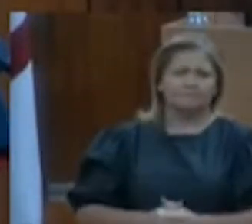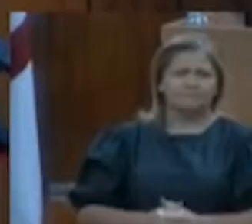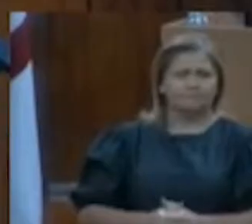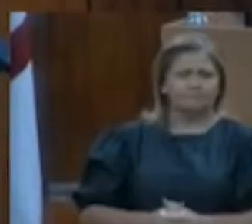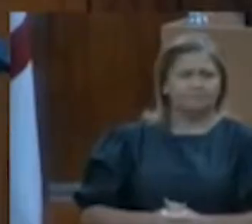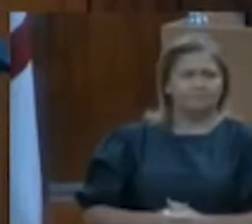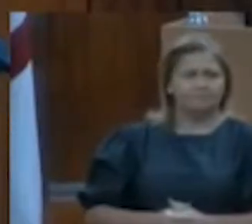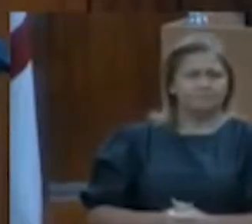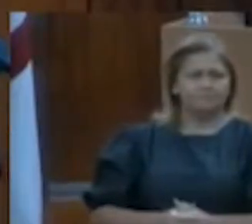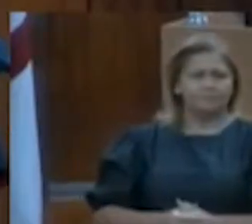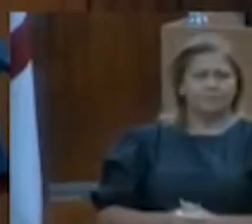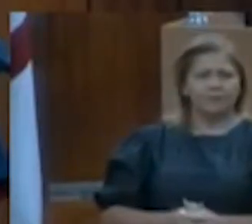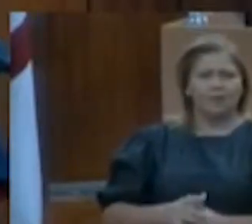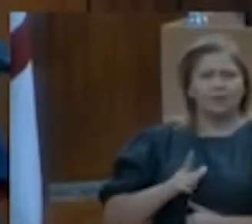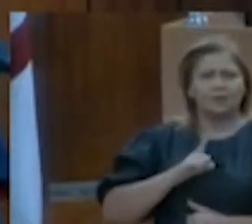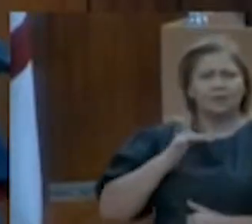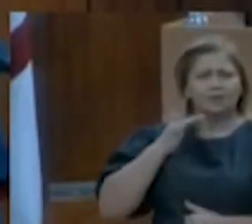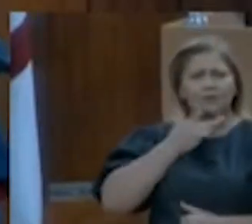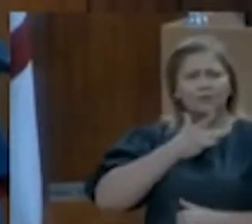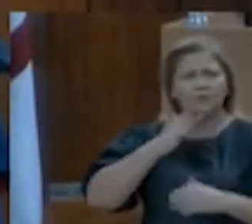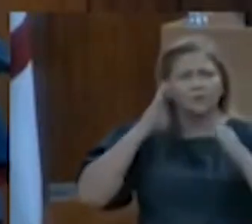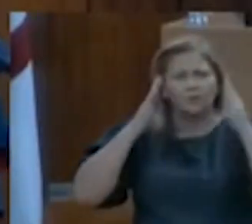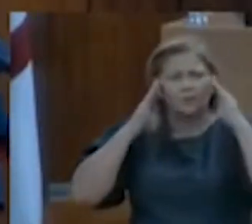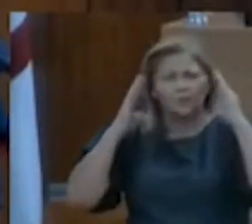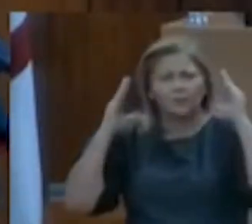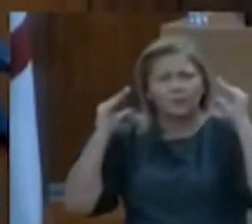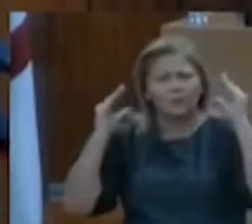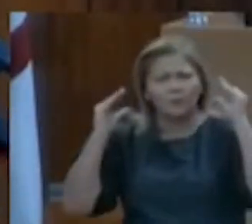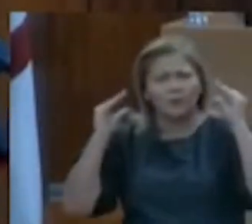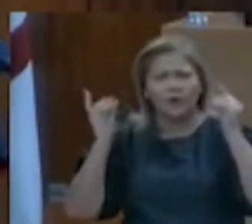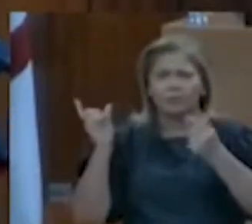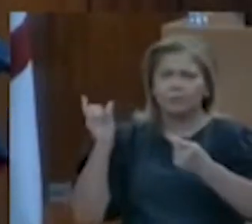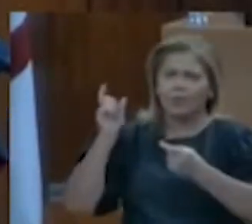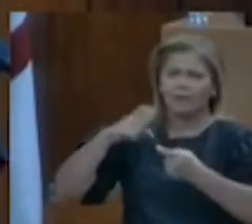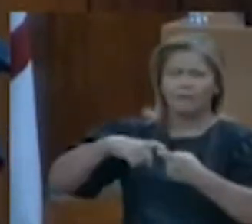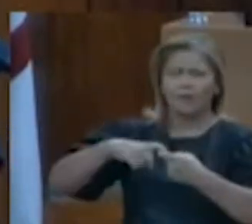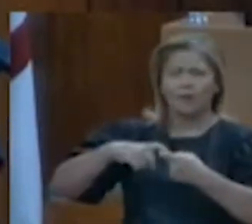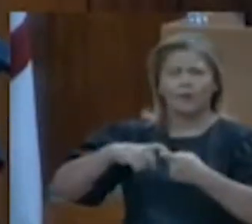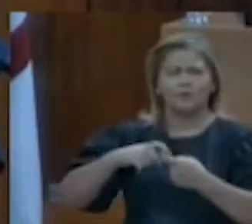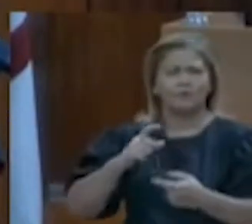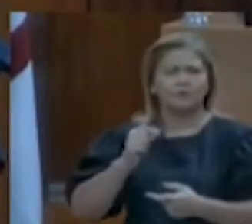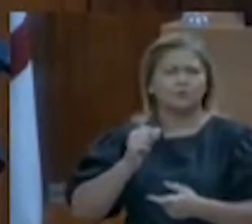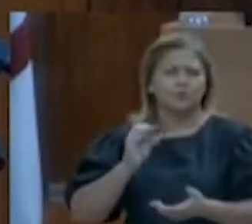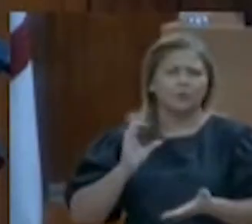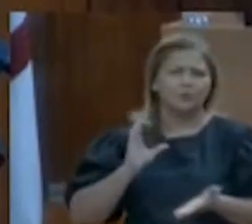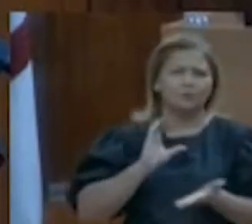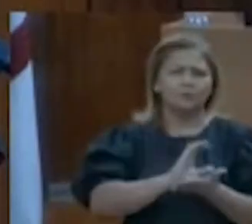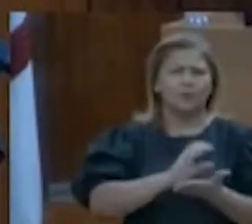É muito reconfortante devolver aos cofres públicos